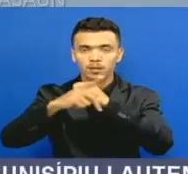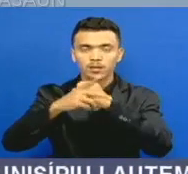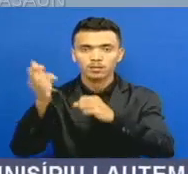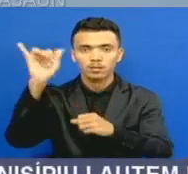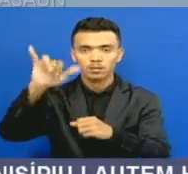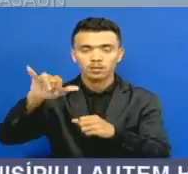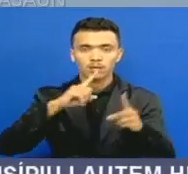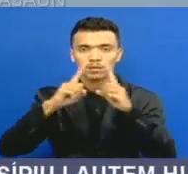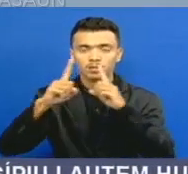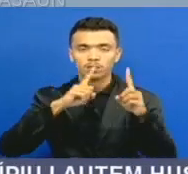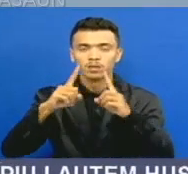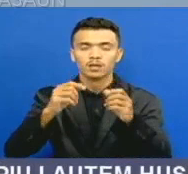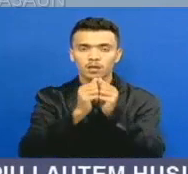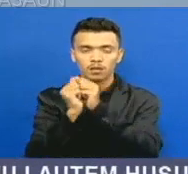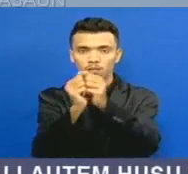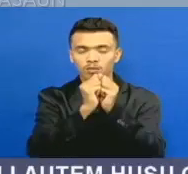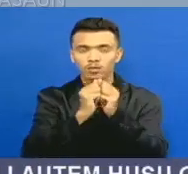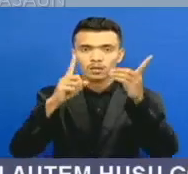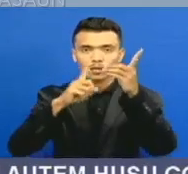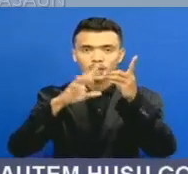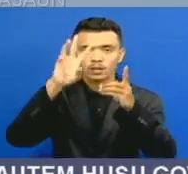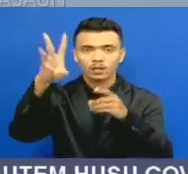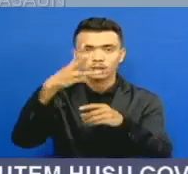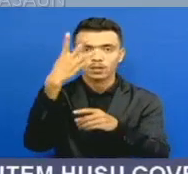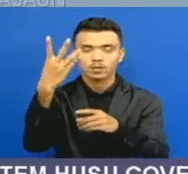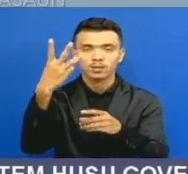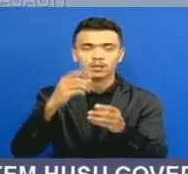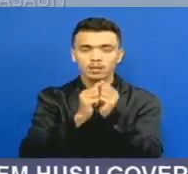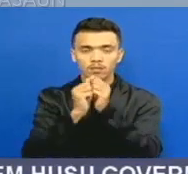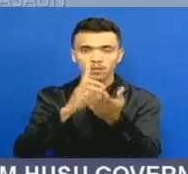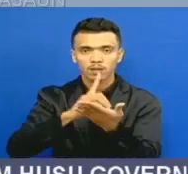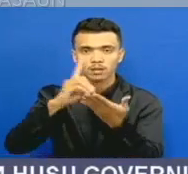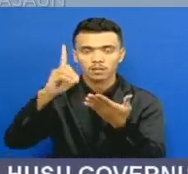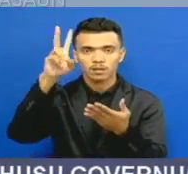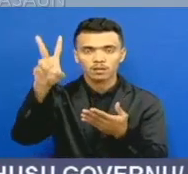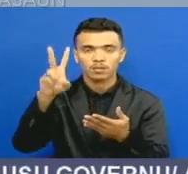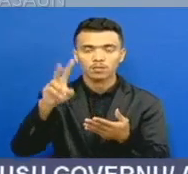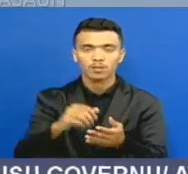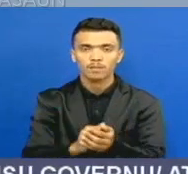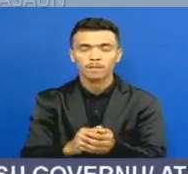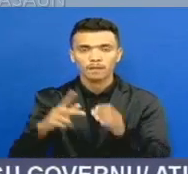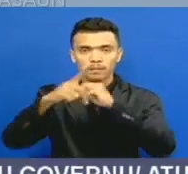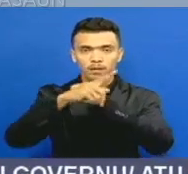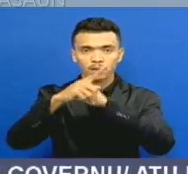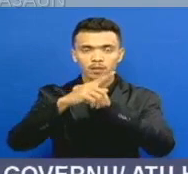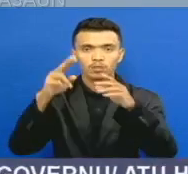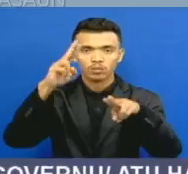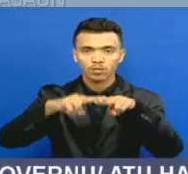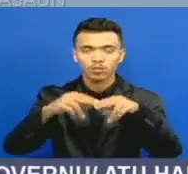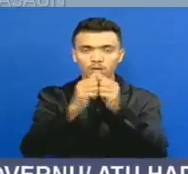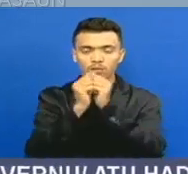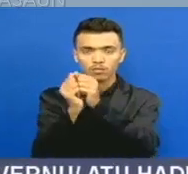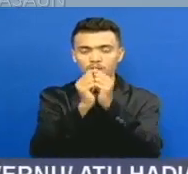to dia 16 de março agora, semana rua tá na rua sura usi ohim, dia 16 de março agora, bancada ser outra estrutura moto para